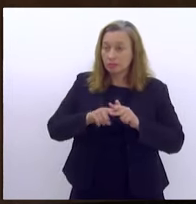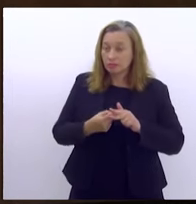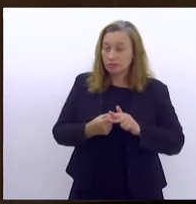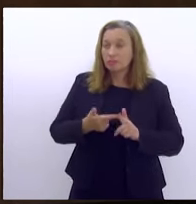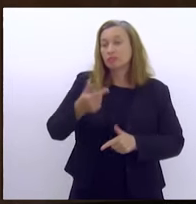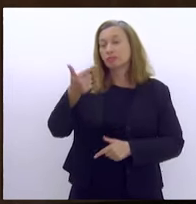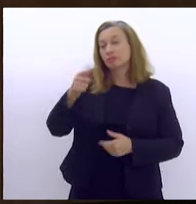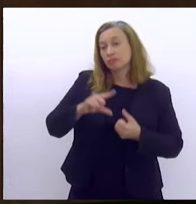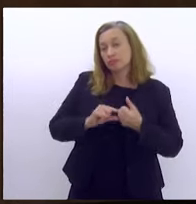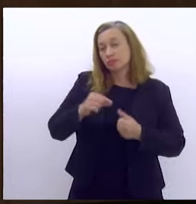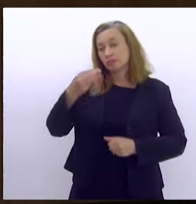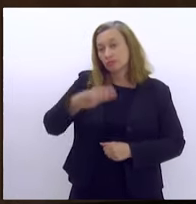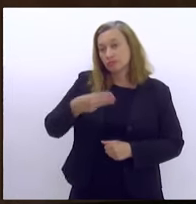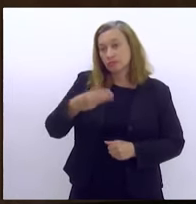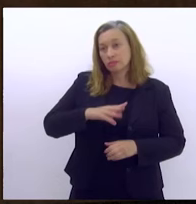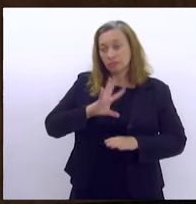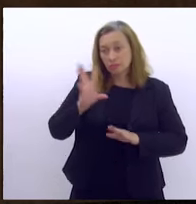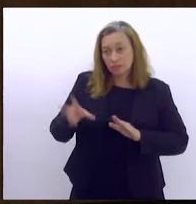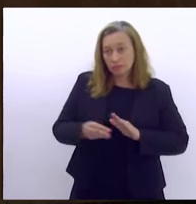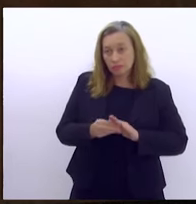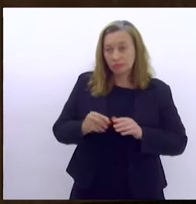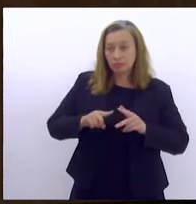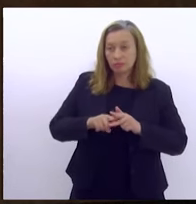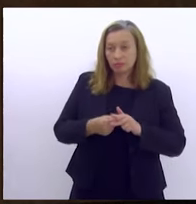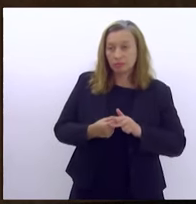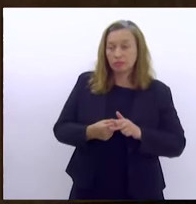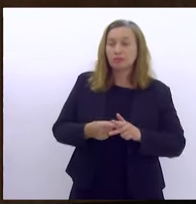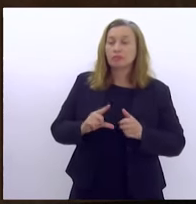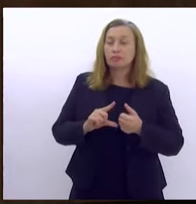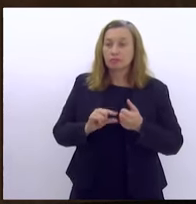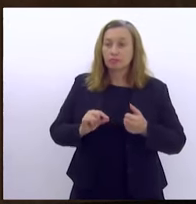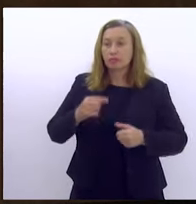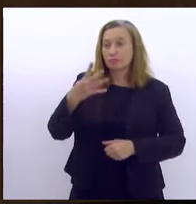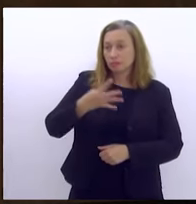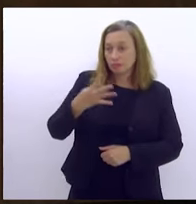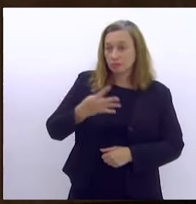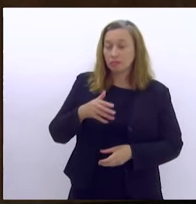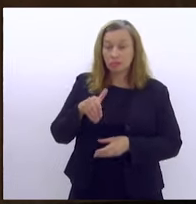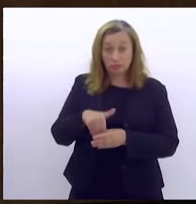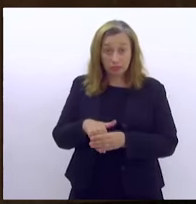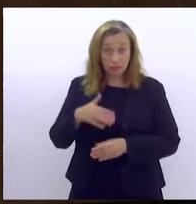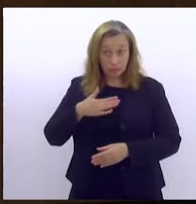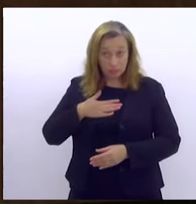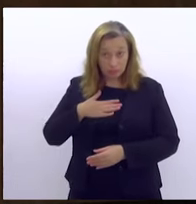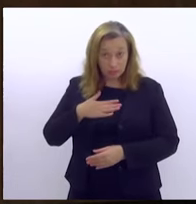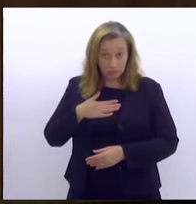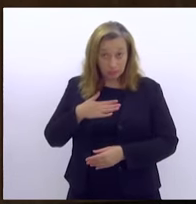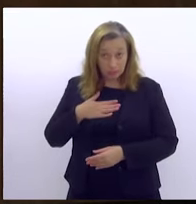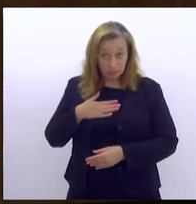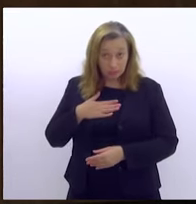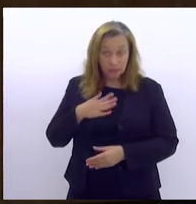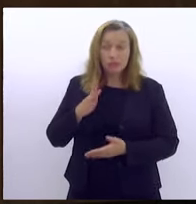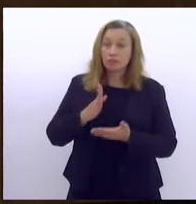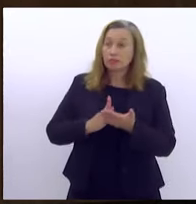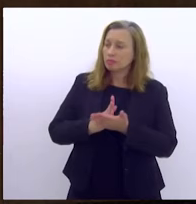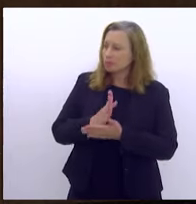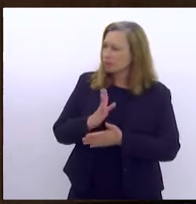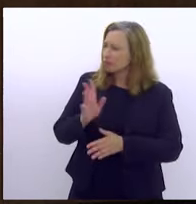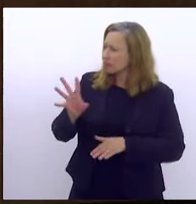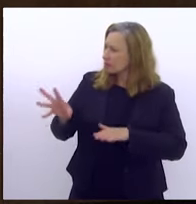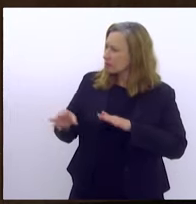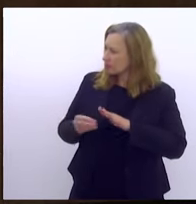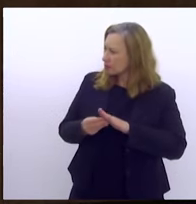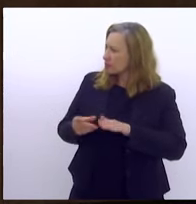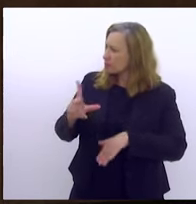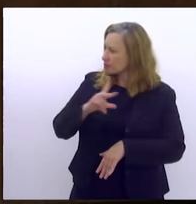artigo 3º e com uma emenda modificativa ao artigo 4º, é o voto. Possivelmente, o projeto está emendado pelo